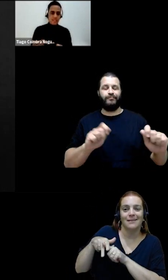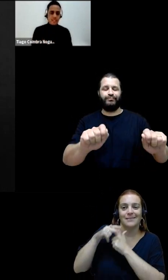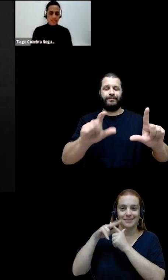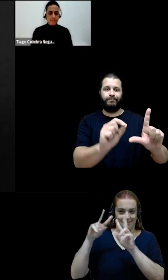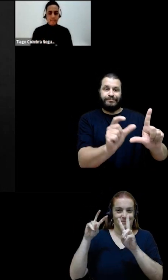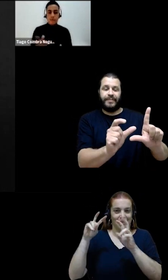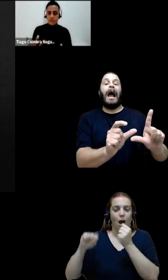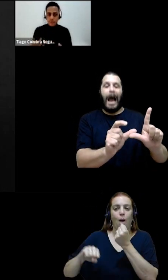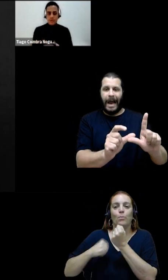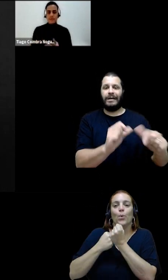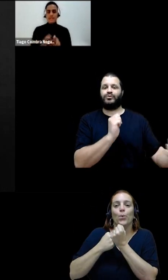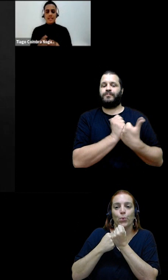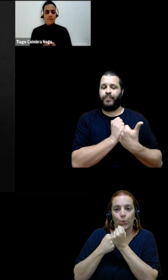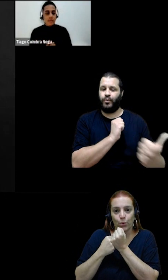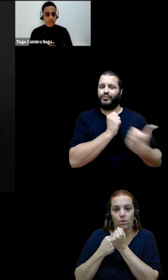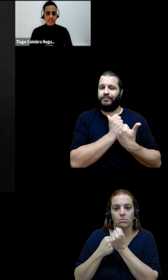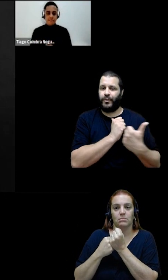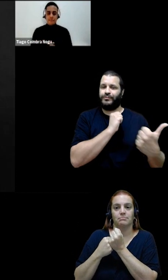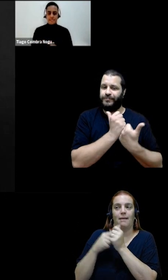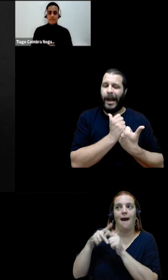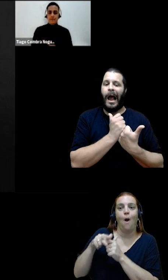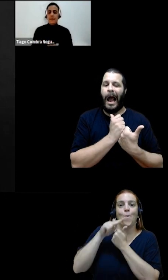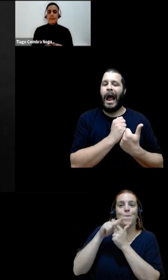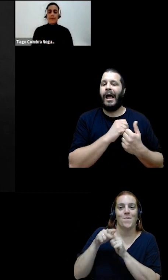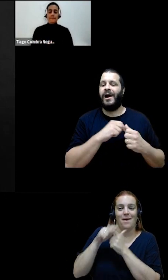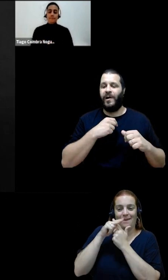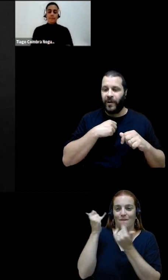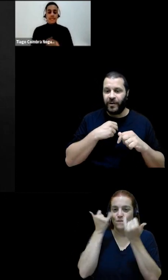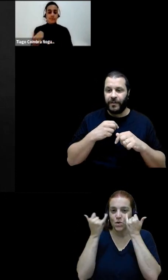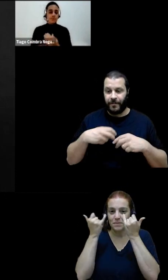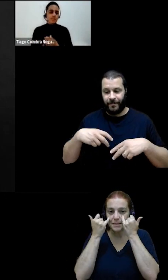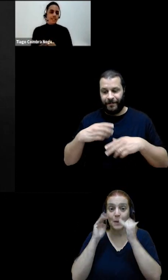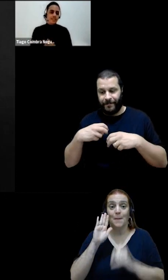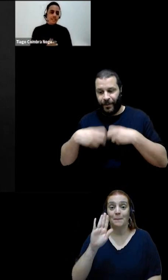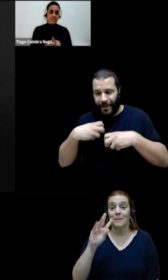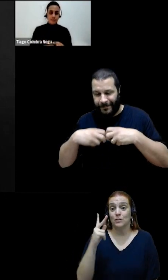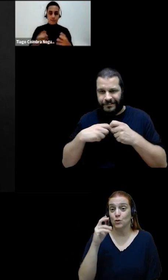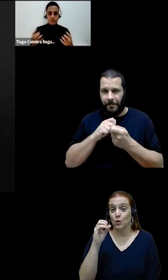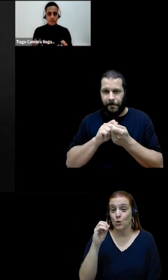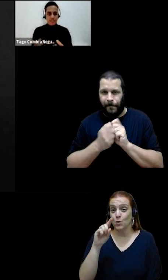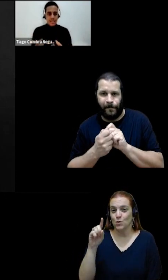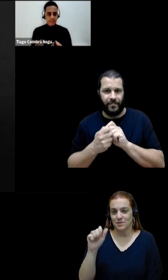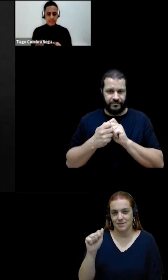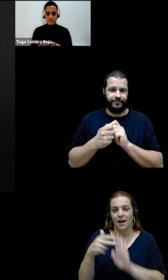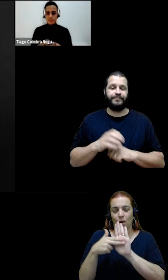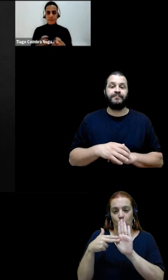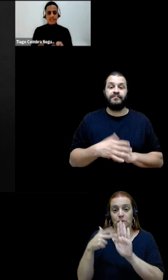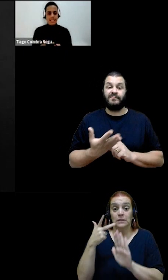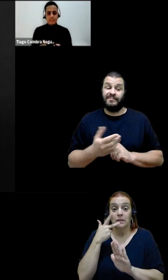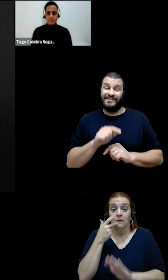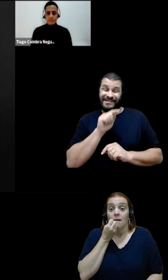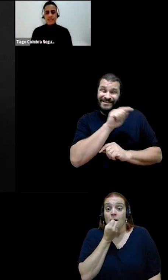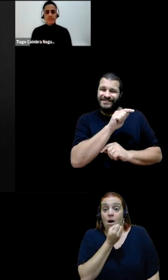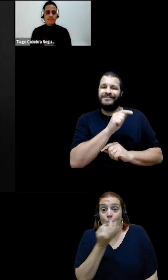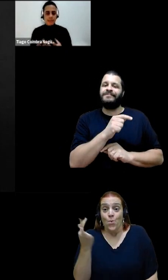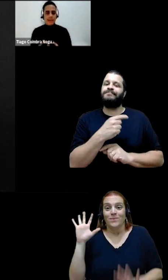que a gente chama de apoio para que ele corrija a informação, né? Mas o Rose identifica que alguns intérpretes, algumas